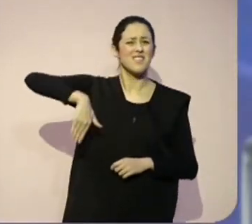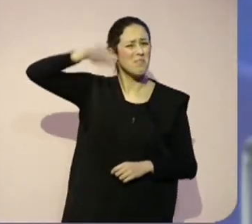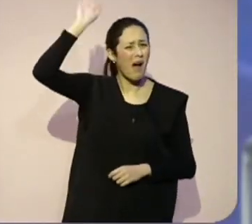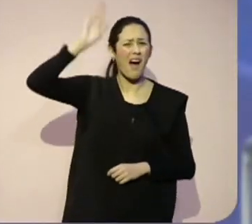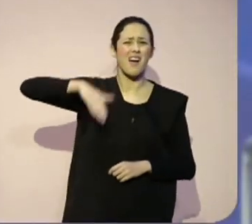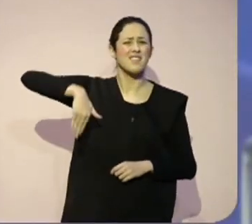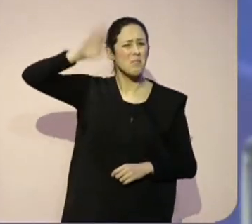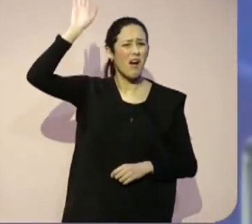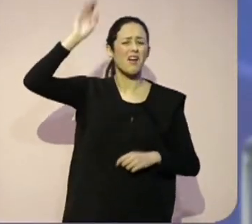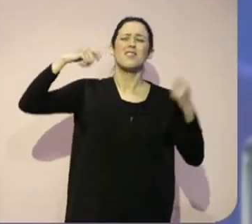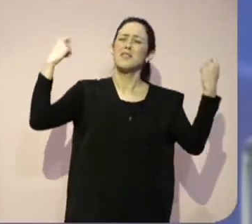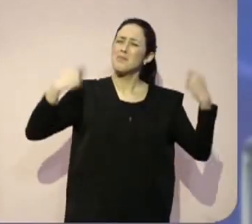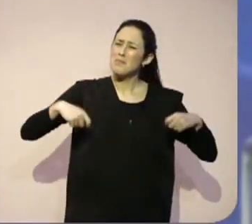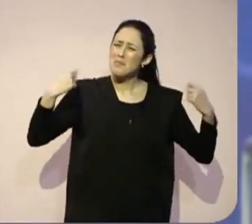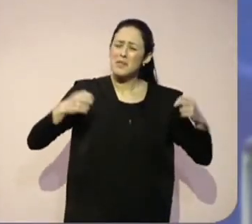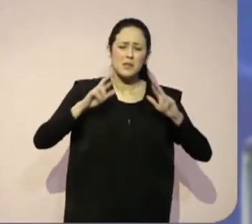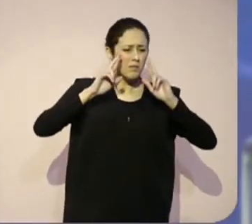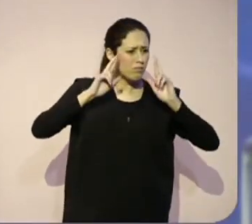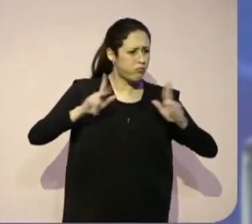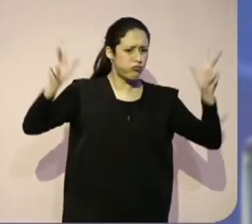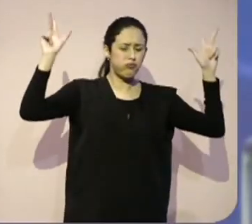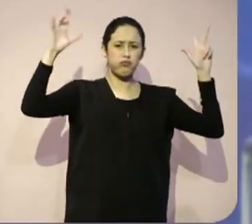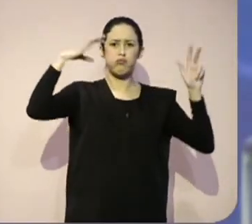algo sobrenatural.